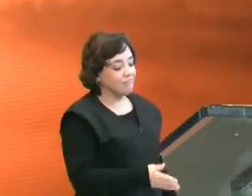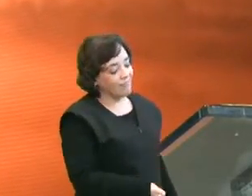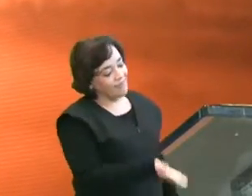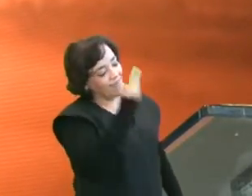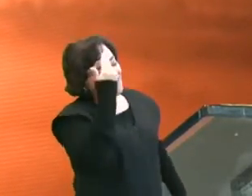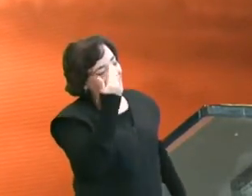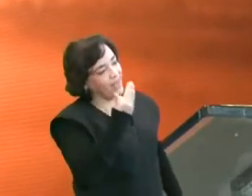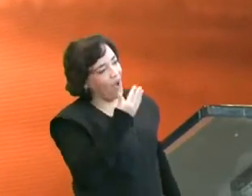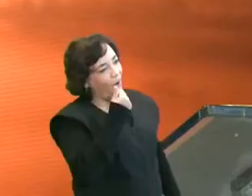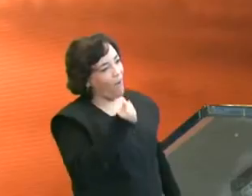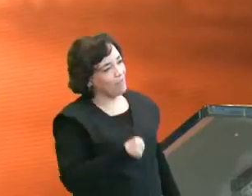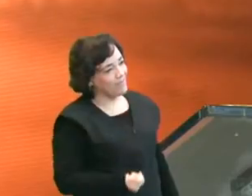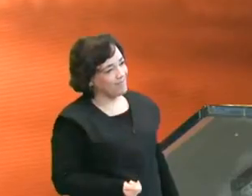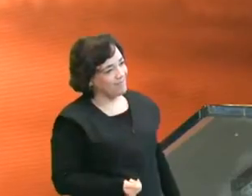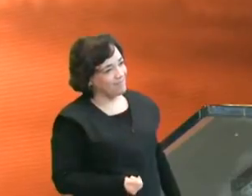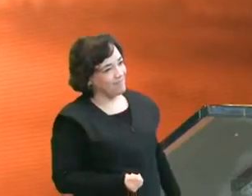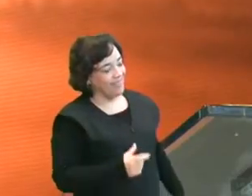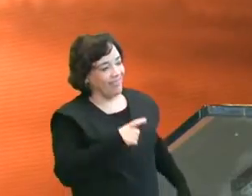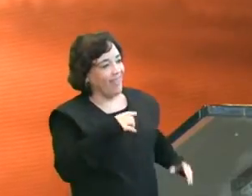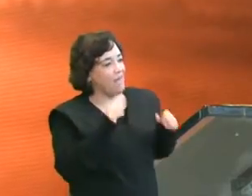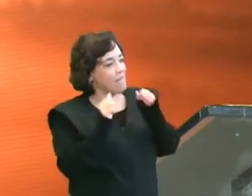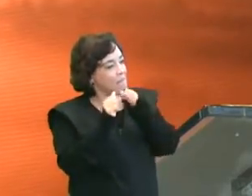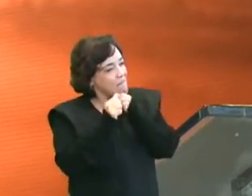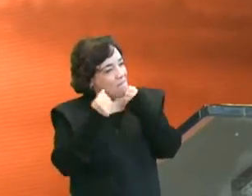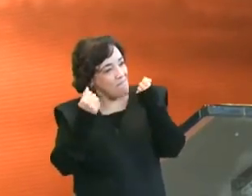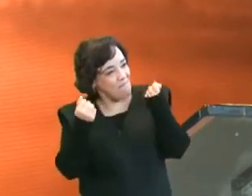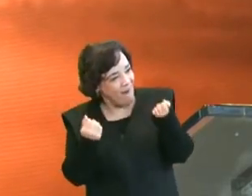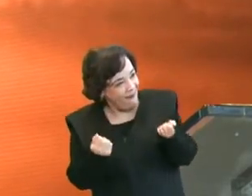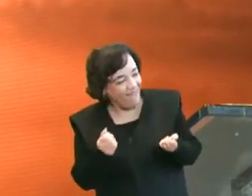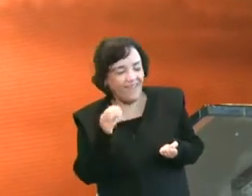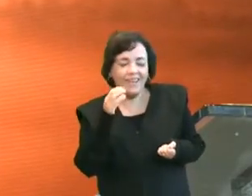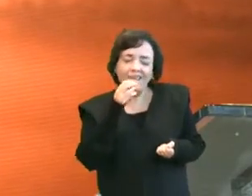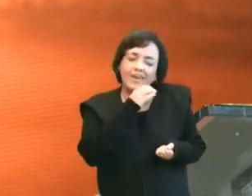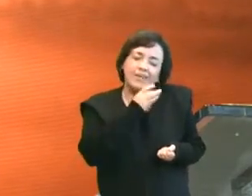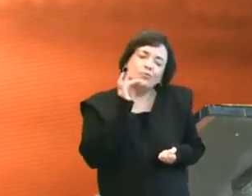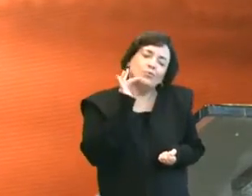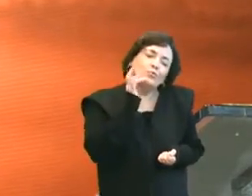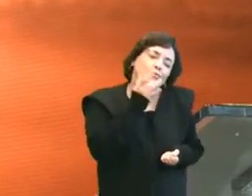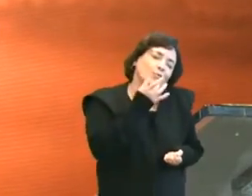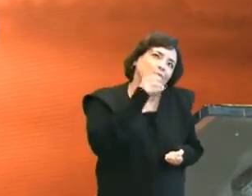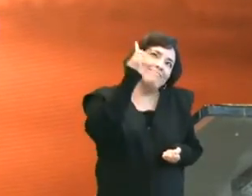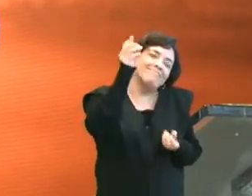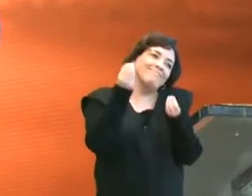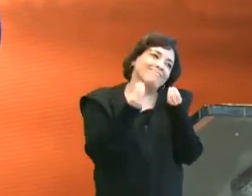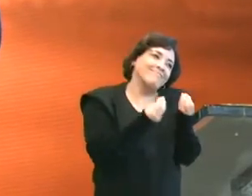tem pão sobre as brasas e uma botija de água cheia.